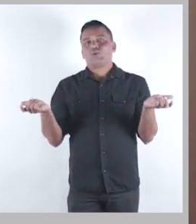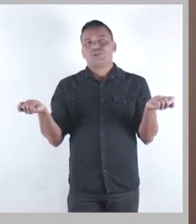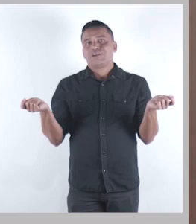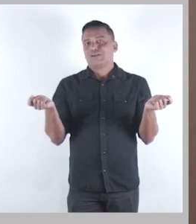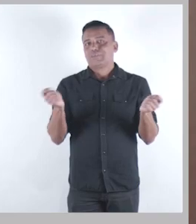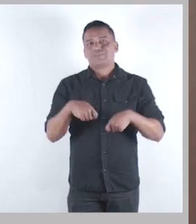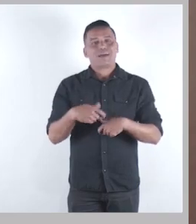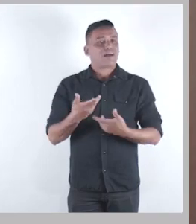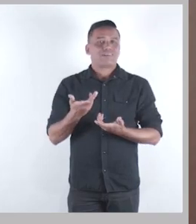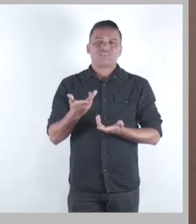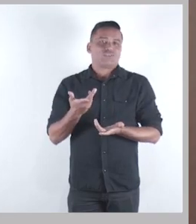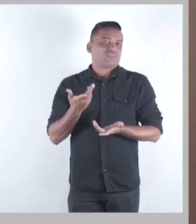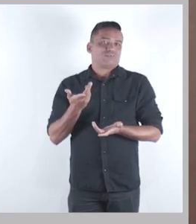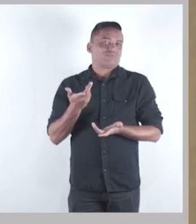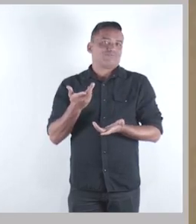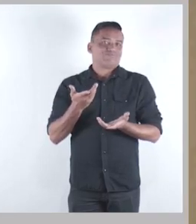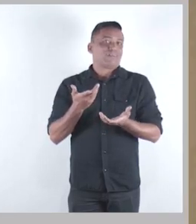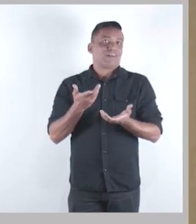nesta língua.